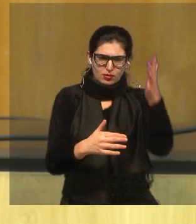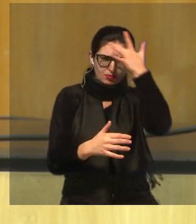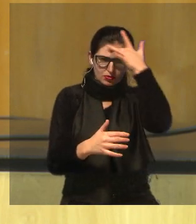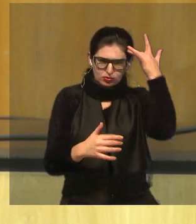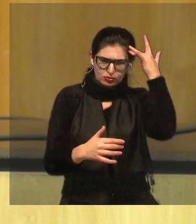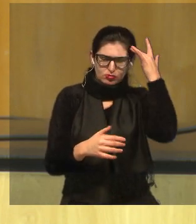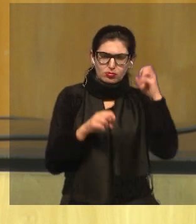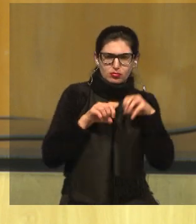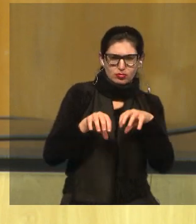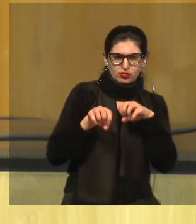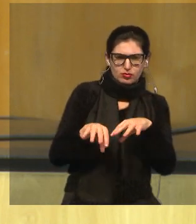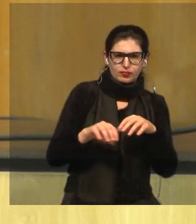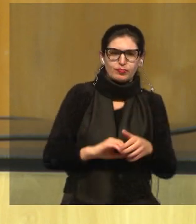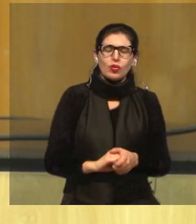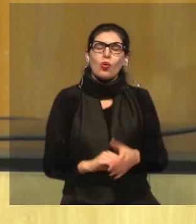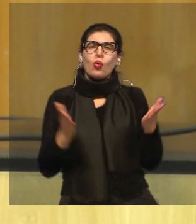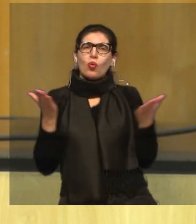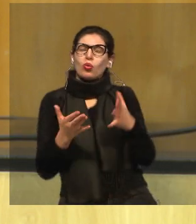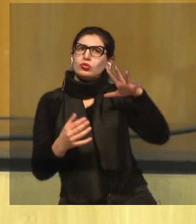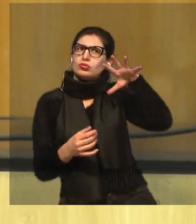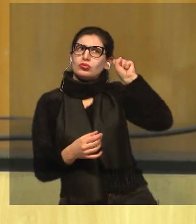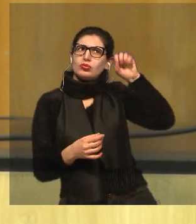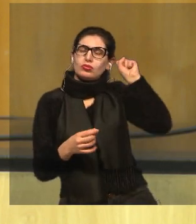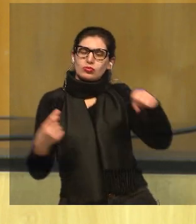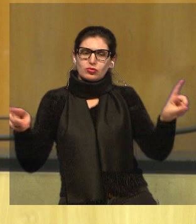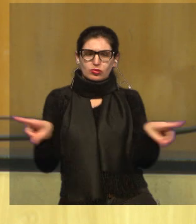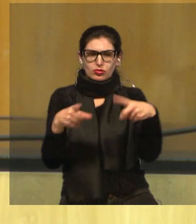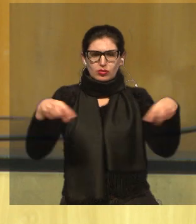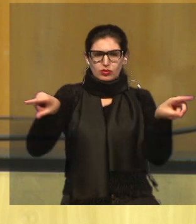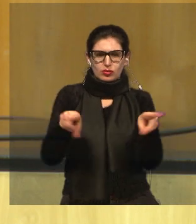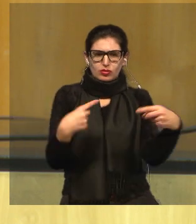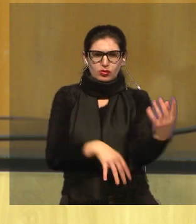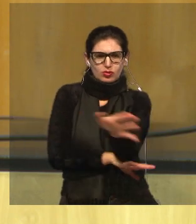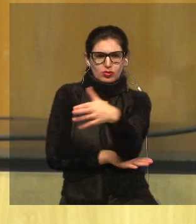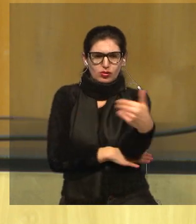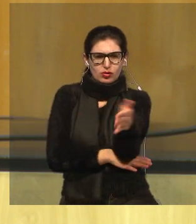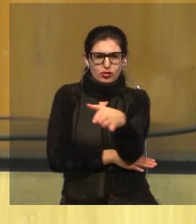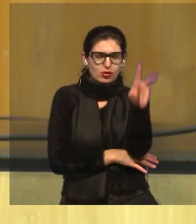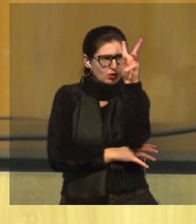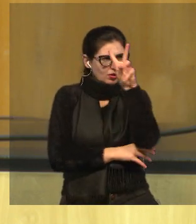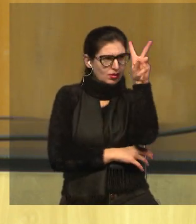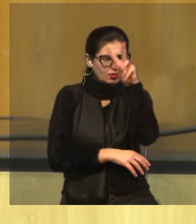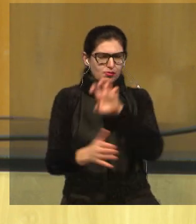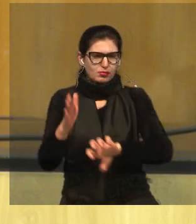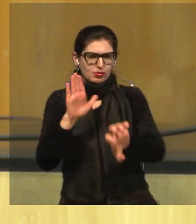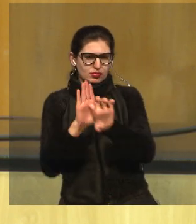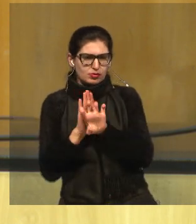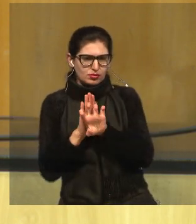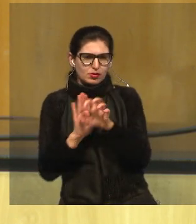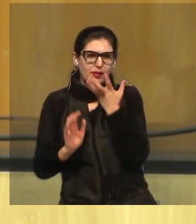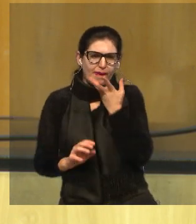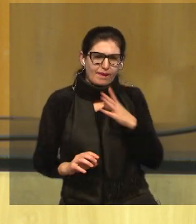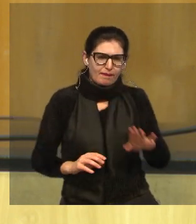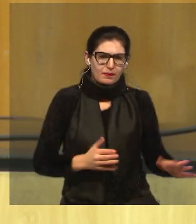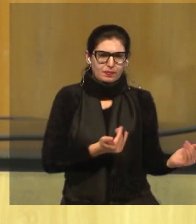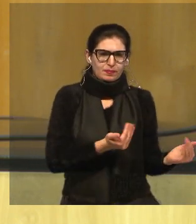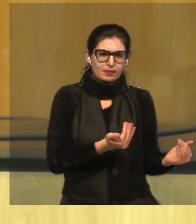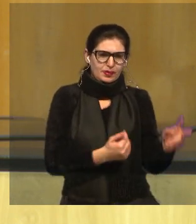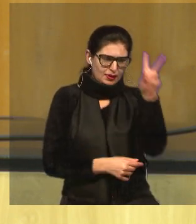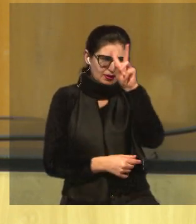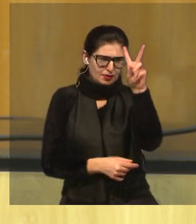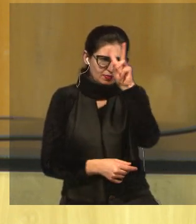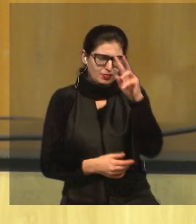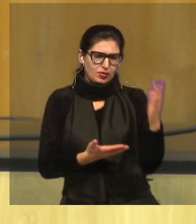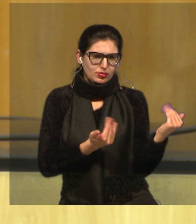aqui ouvindo o hino nacional, eu me recordei num momento, e falando sobre o Estatuto da Criança e Adolescente, e olhando para a minha adolescência, eu